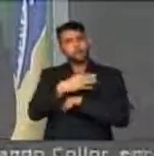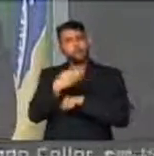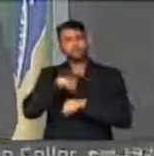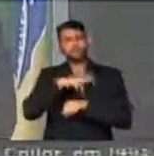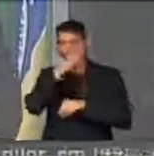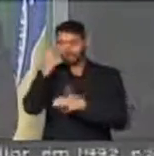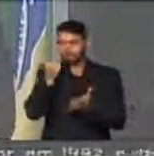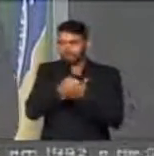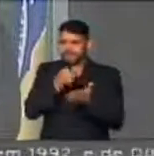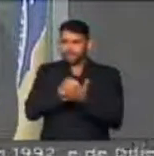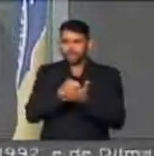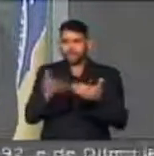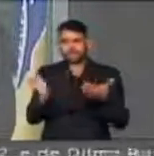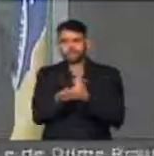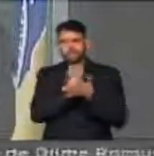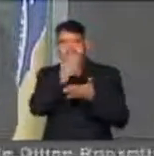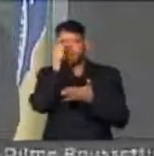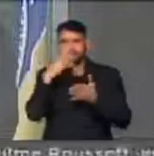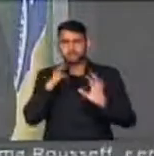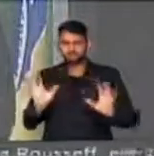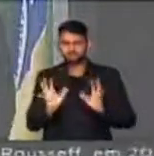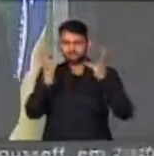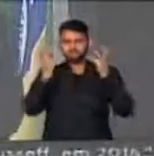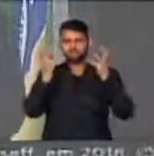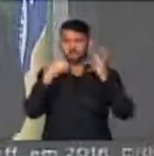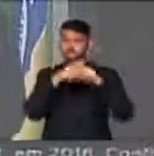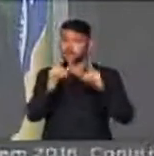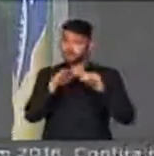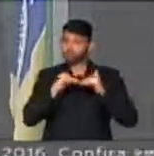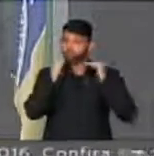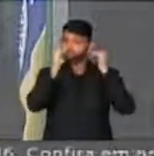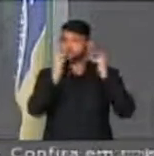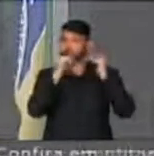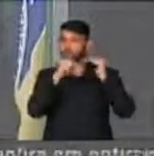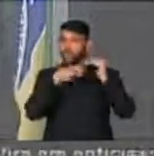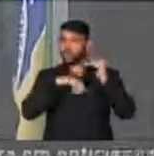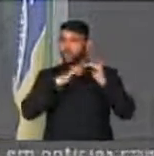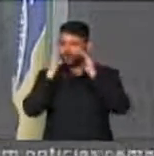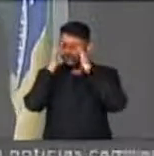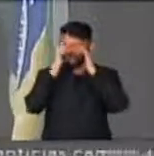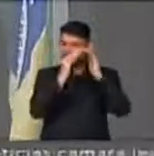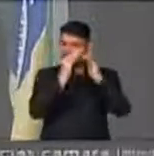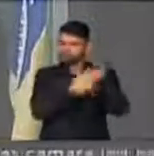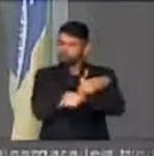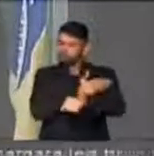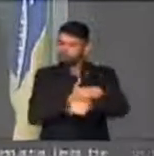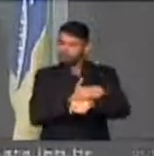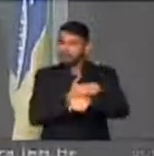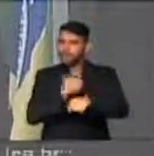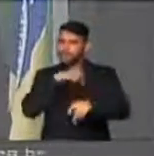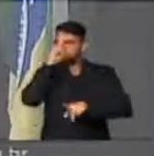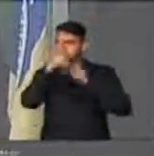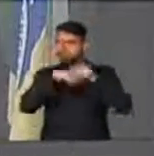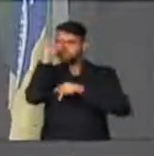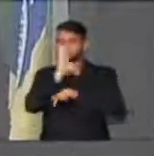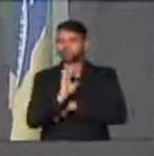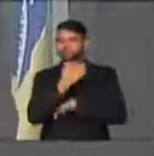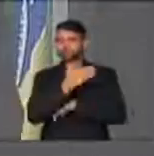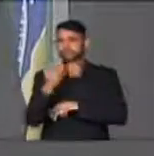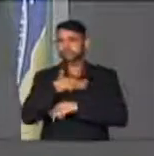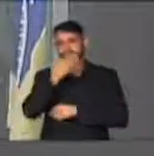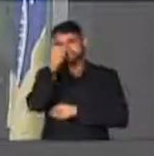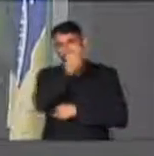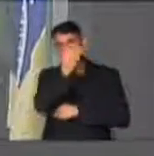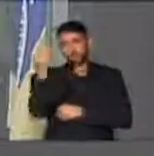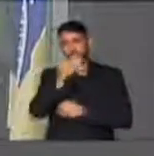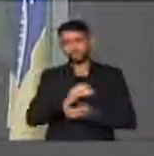ser punidos ou àqueles que têm que ser vangloriados, mas, sobretudo, com honra e responsabilidade ao povo brasileiro. Muito